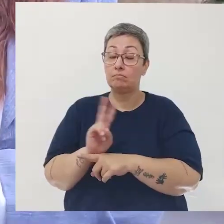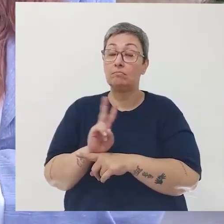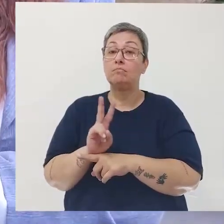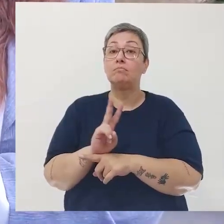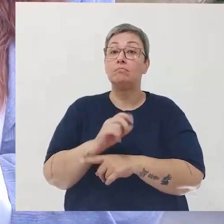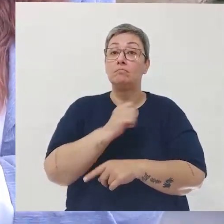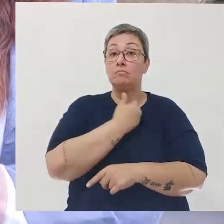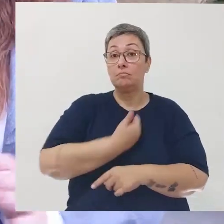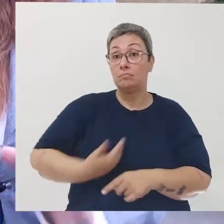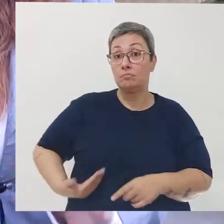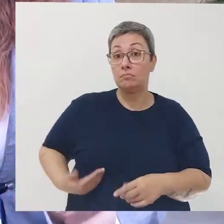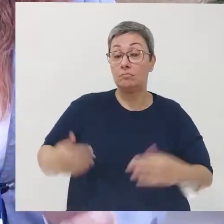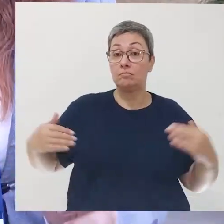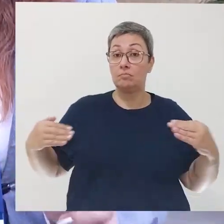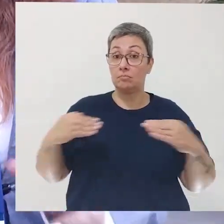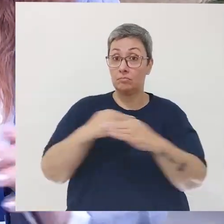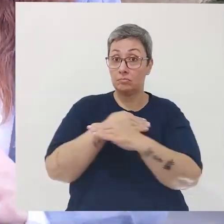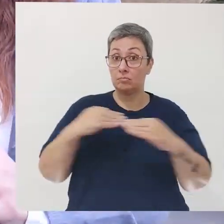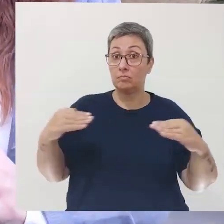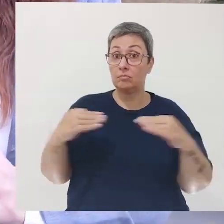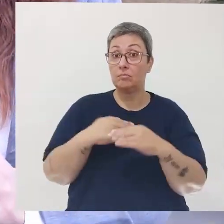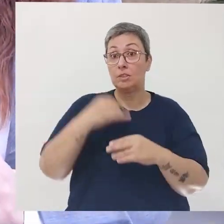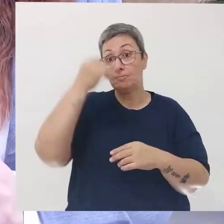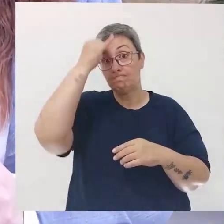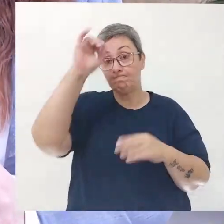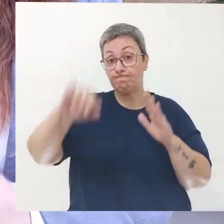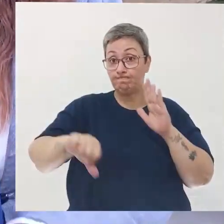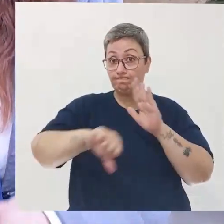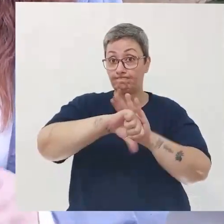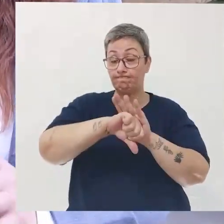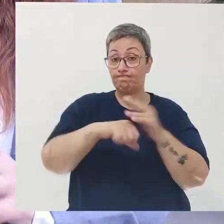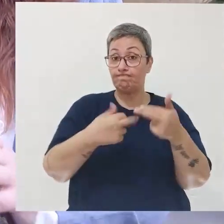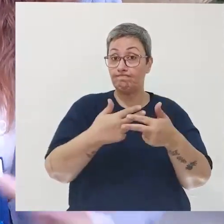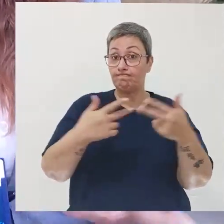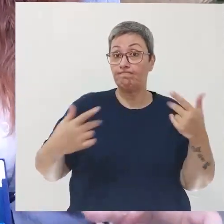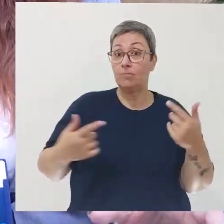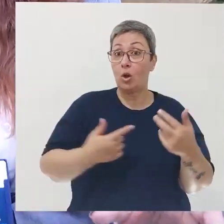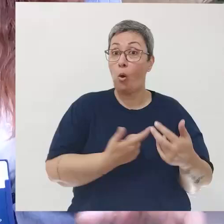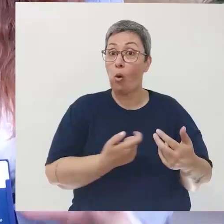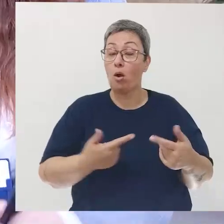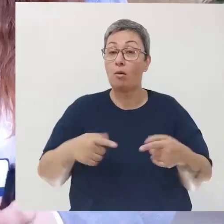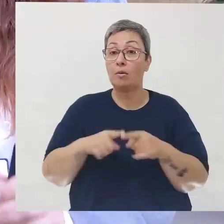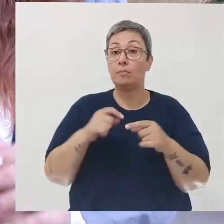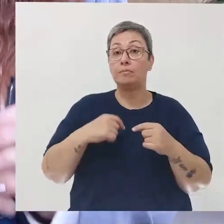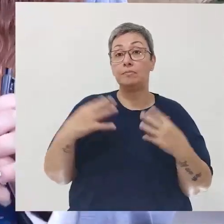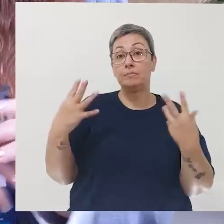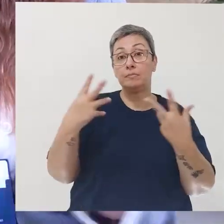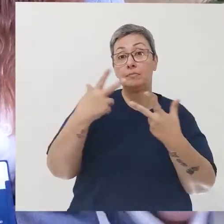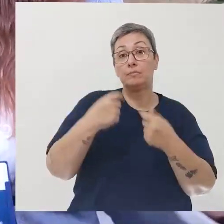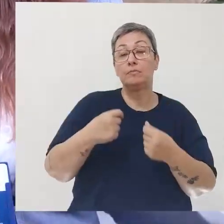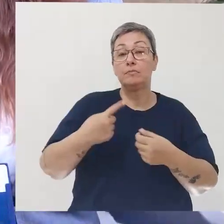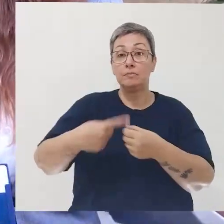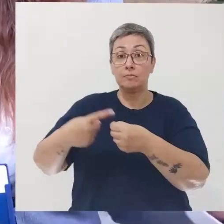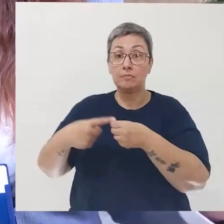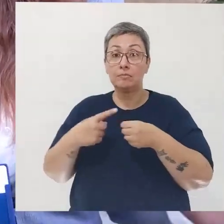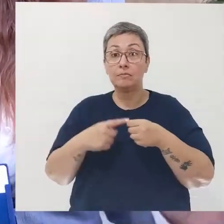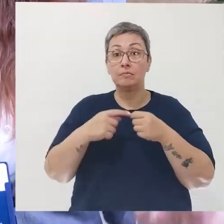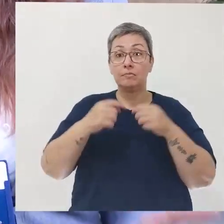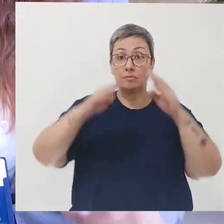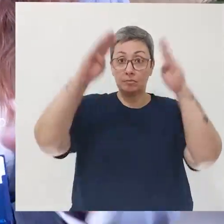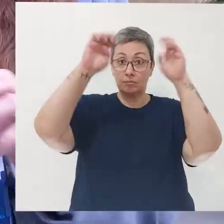no tráfego, previne a criminalidade, embeleza as áreas urbanas, destaca e